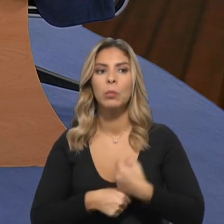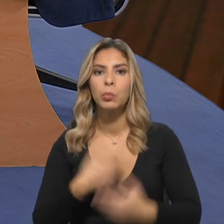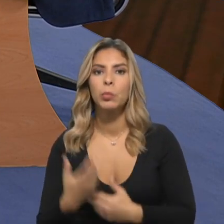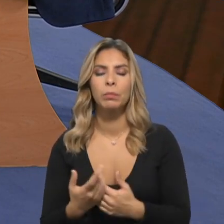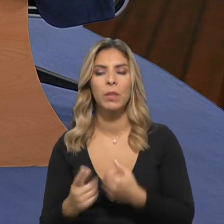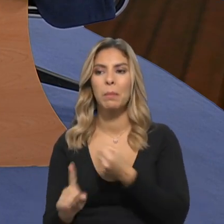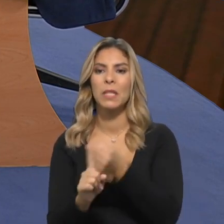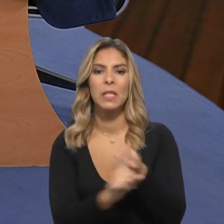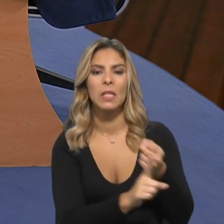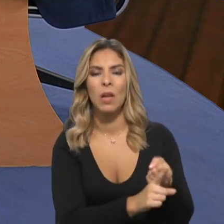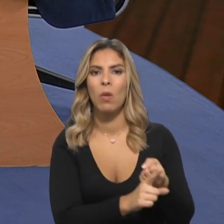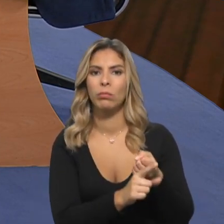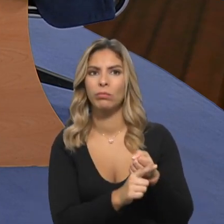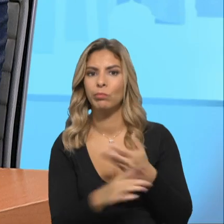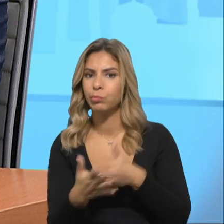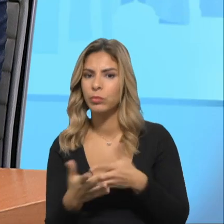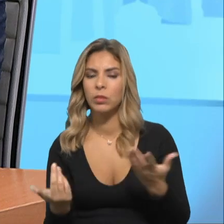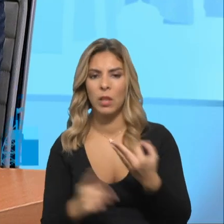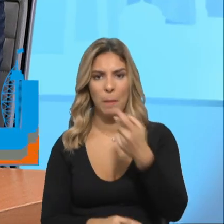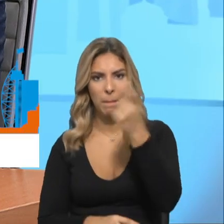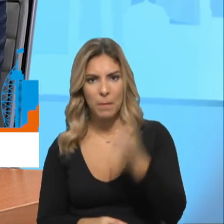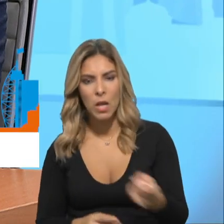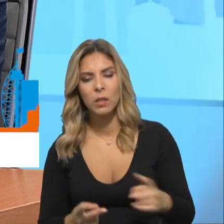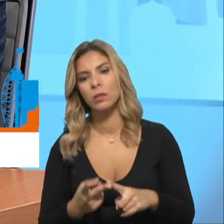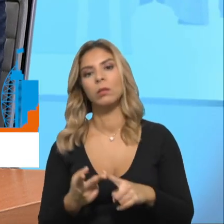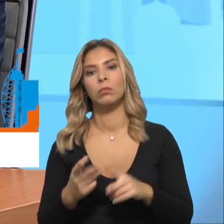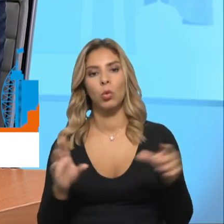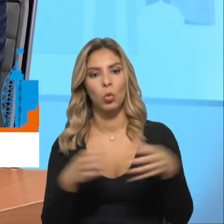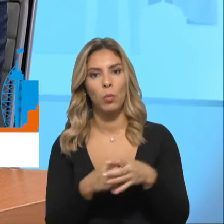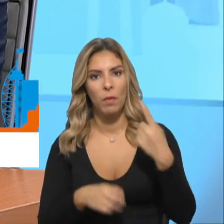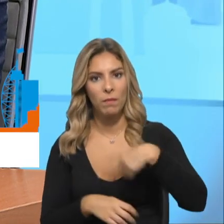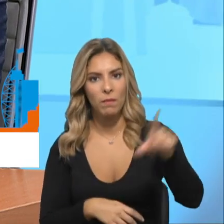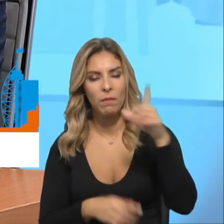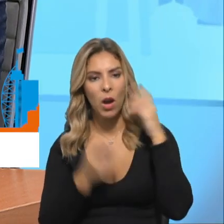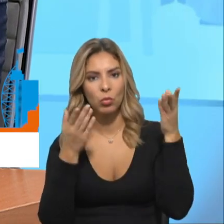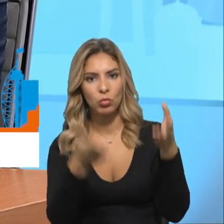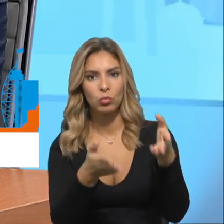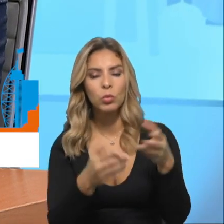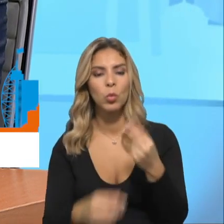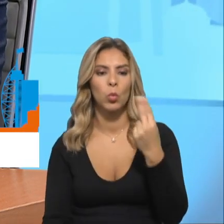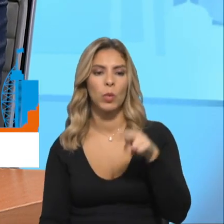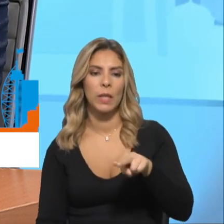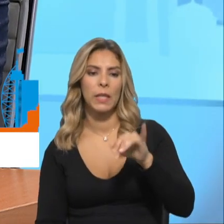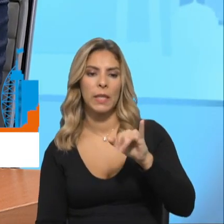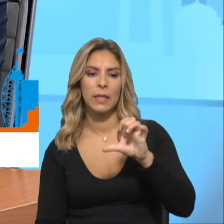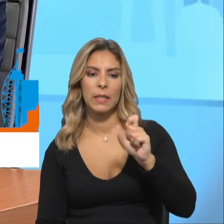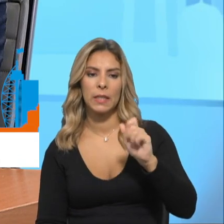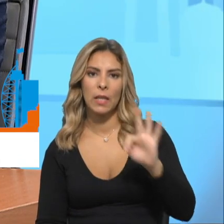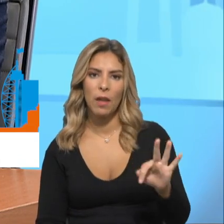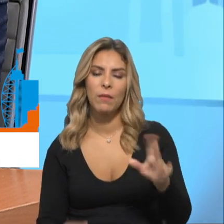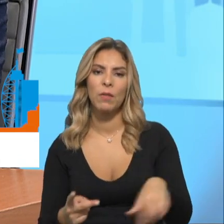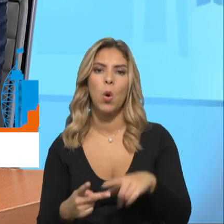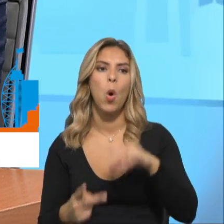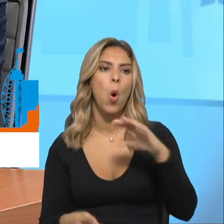missões de interposição de paz, missões humanitárias, programas que todos conhecem, a Unicef, o Alto Comissariado da ONU para